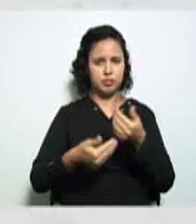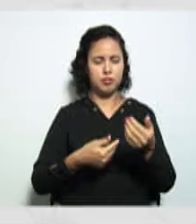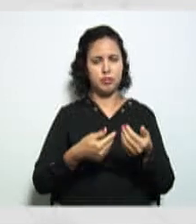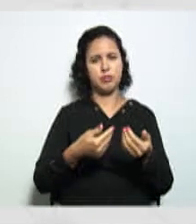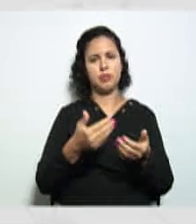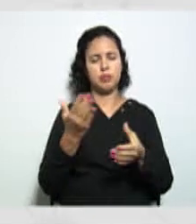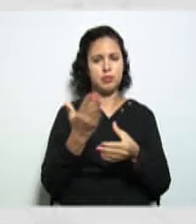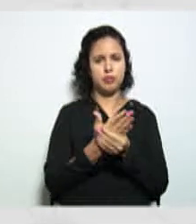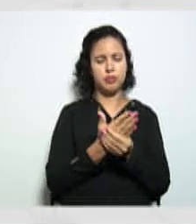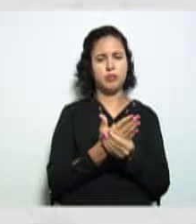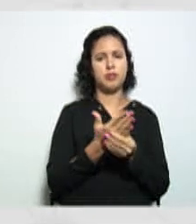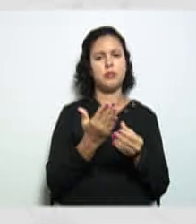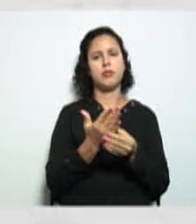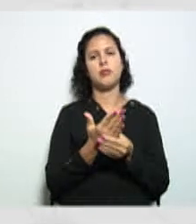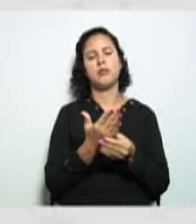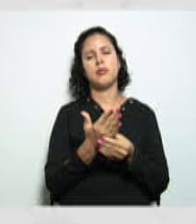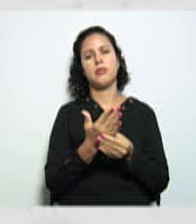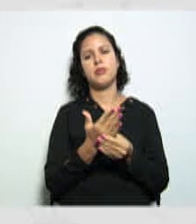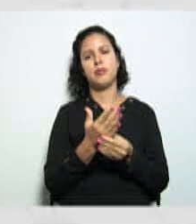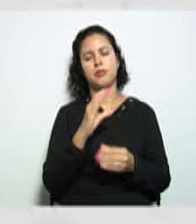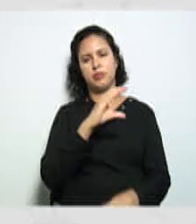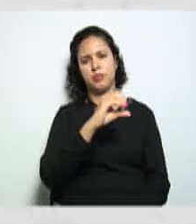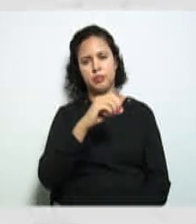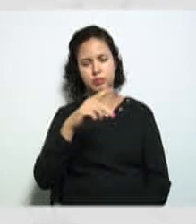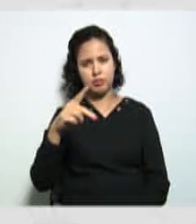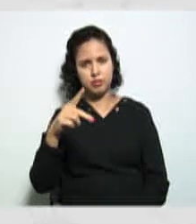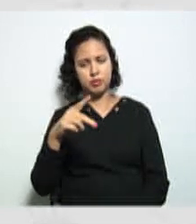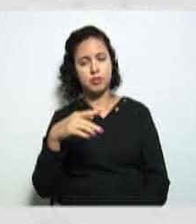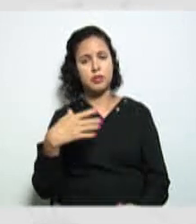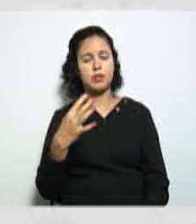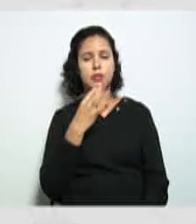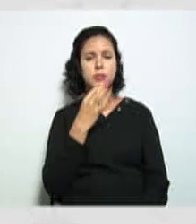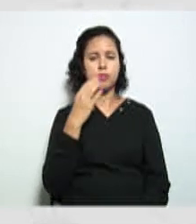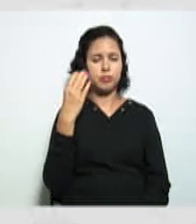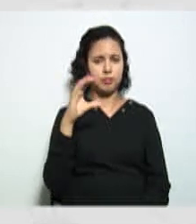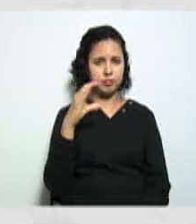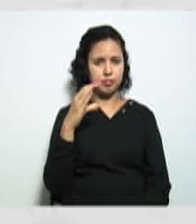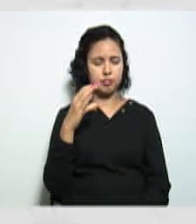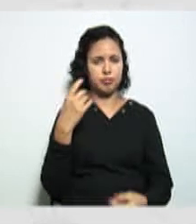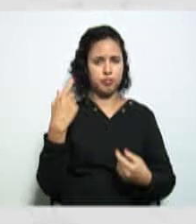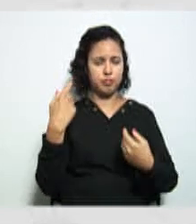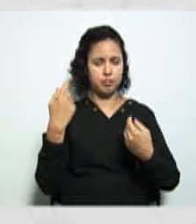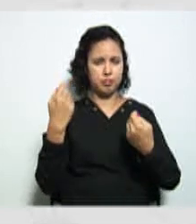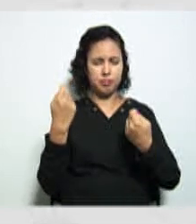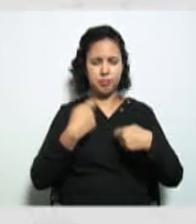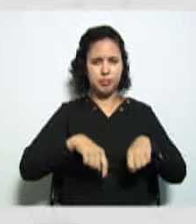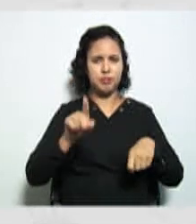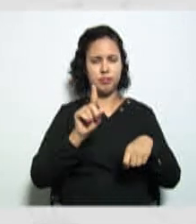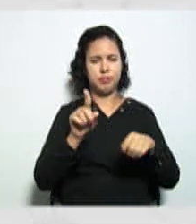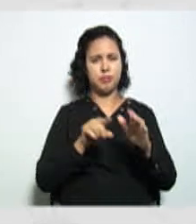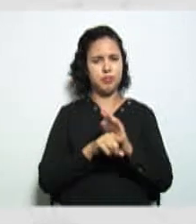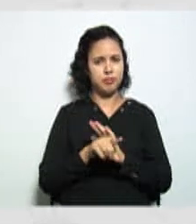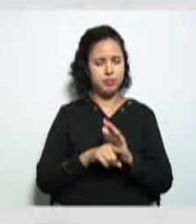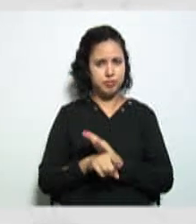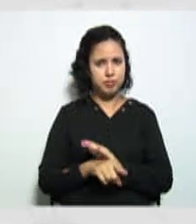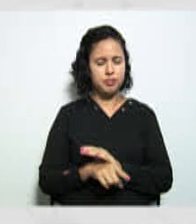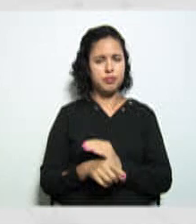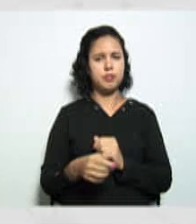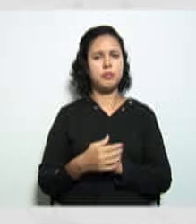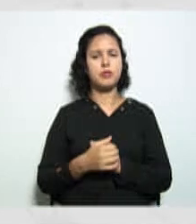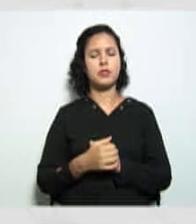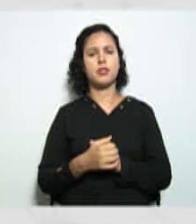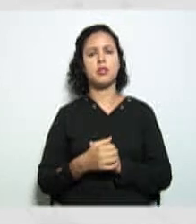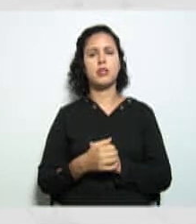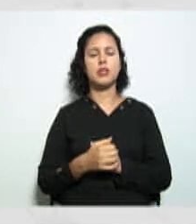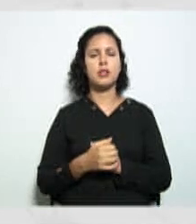O conhecimento científico é desnecessário para a realização de pesquisa? A redação científica tem que atender a padrões de